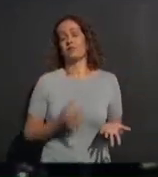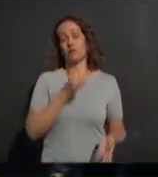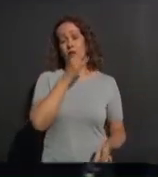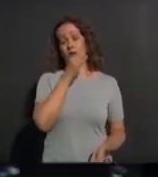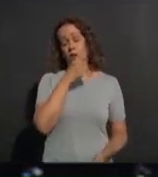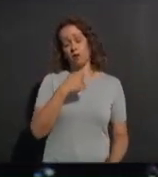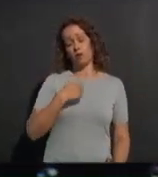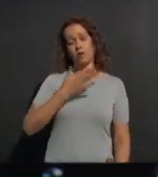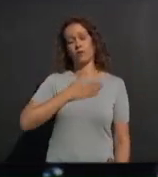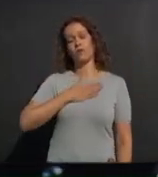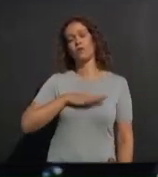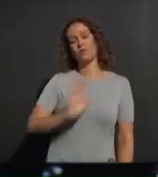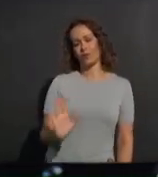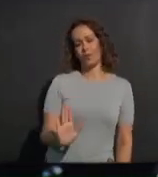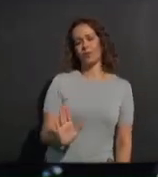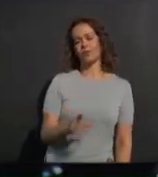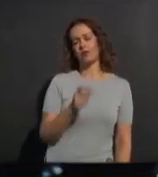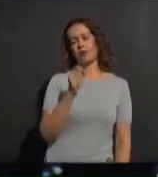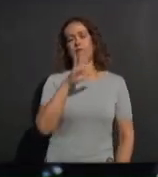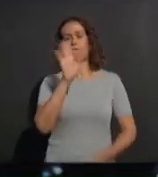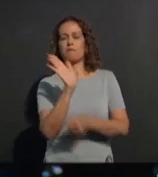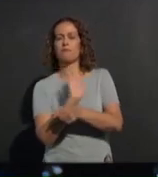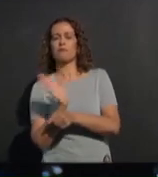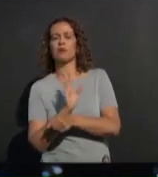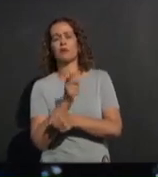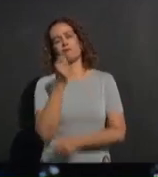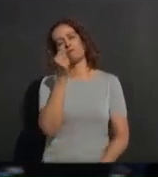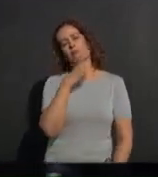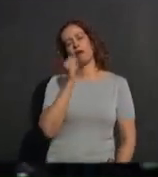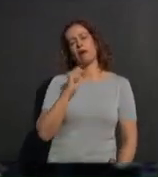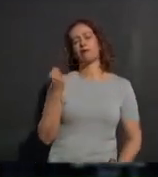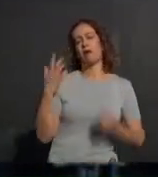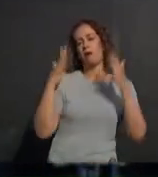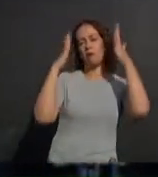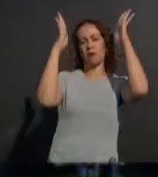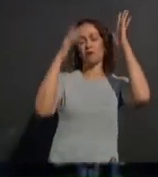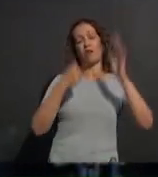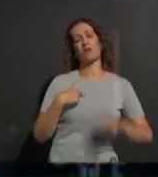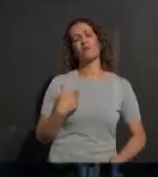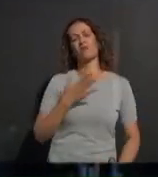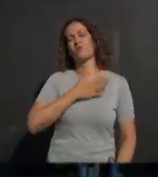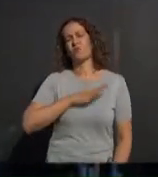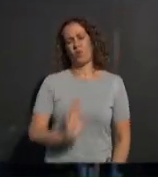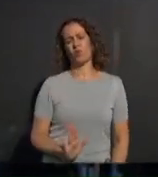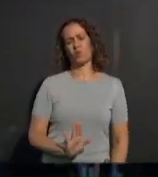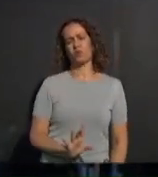não gosto de comédia romântica. Então eu assisto o quê? Só comédia.